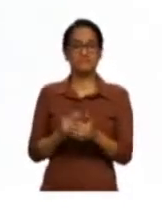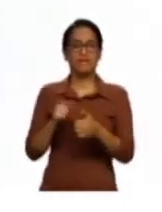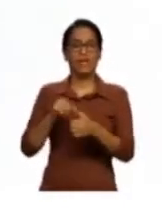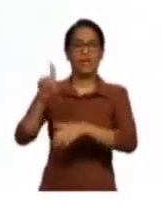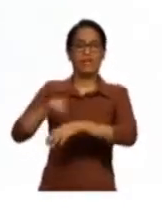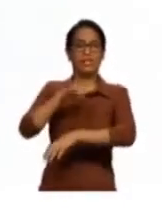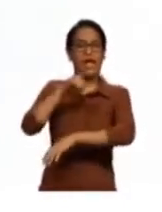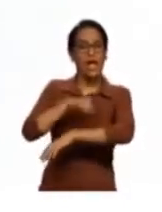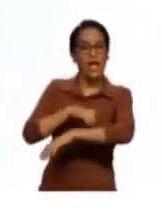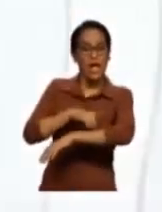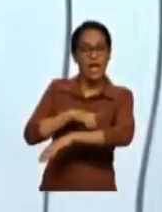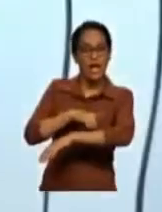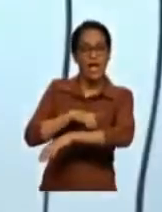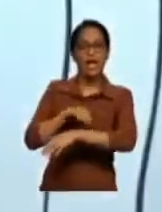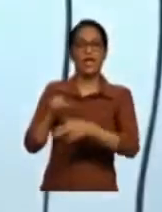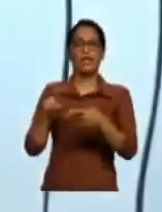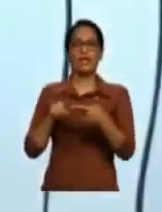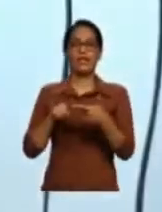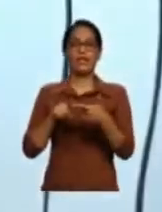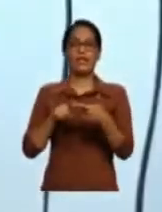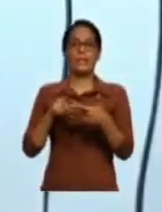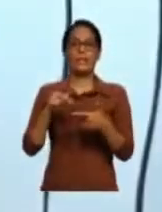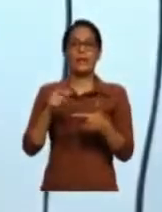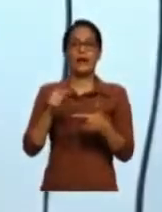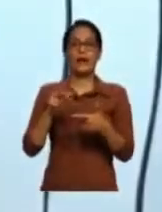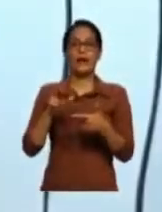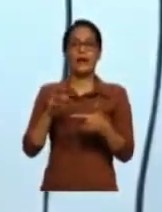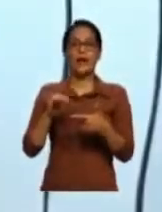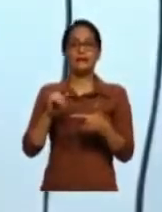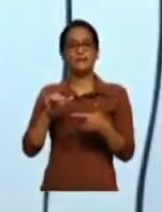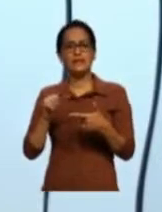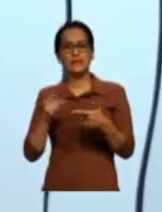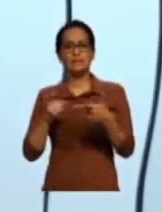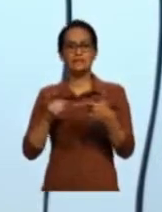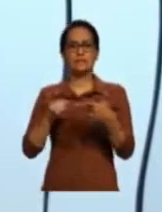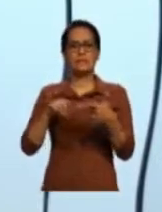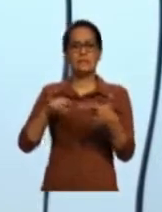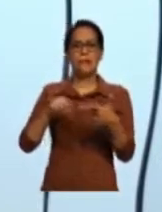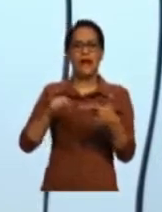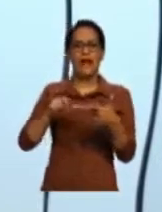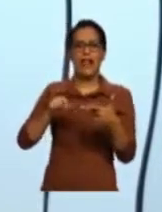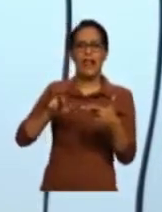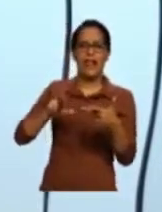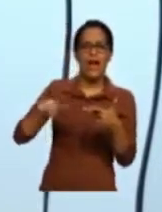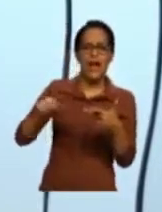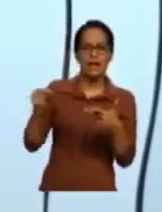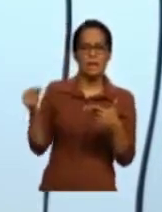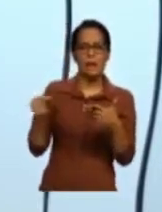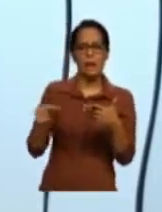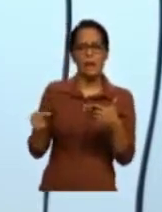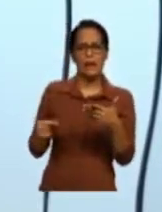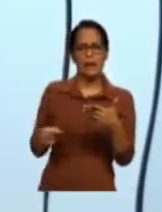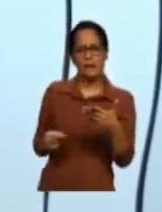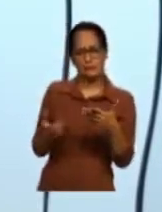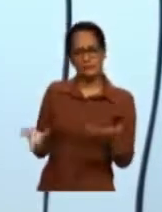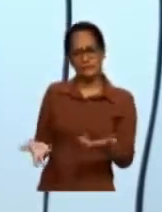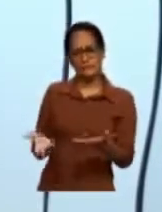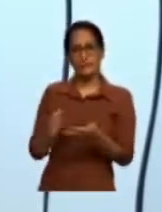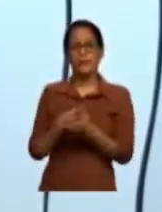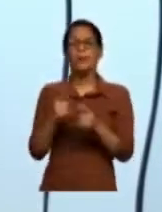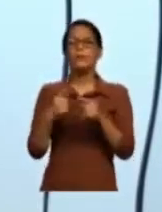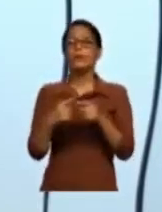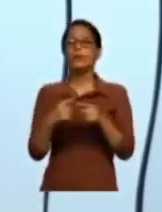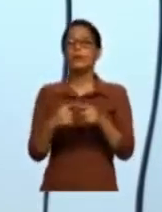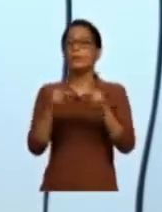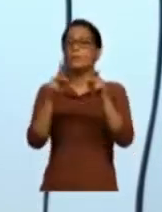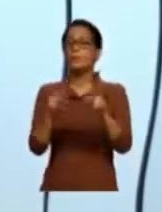dengue, doenças parasitárias, malária e por aí vai. Por quê? Pessoas